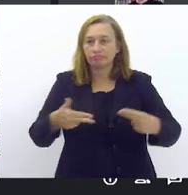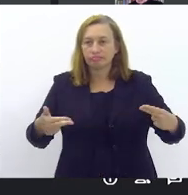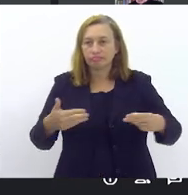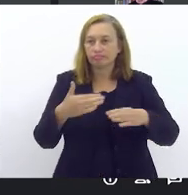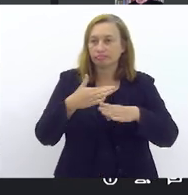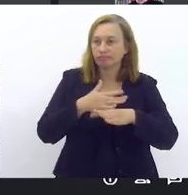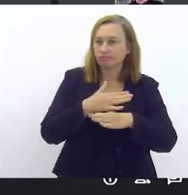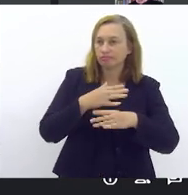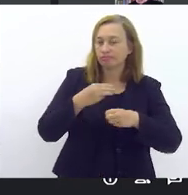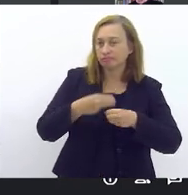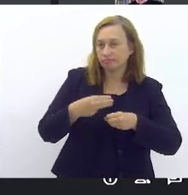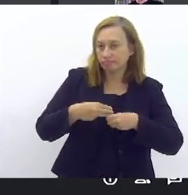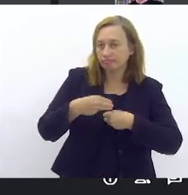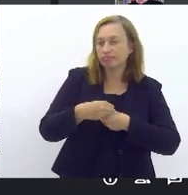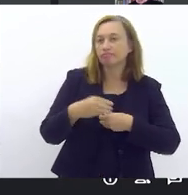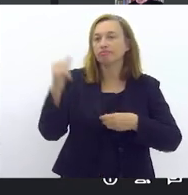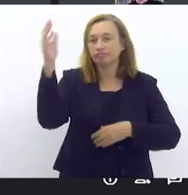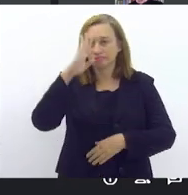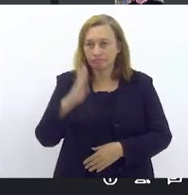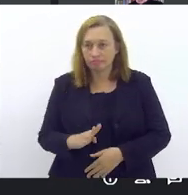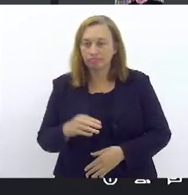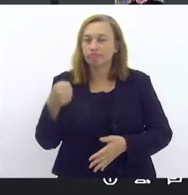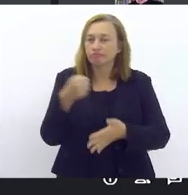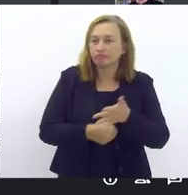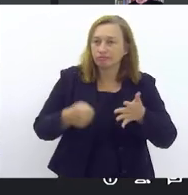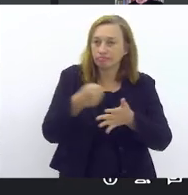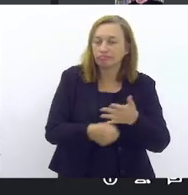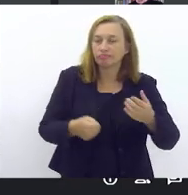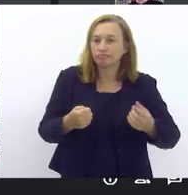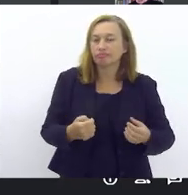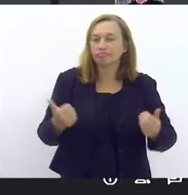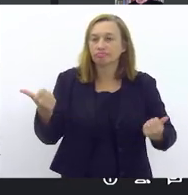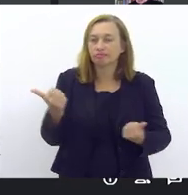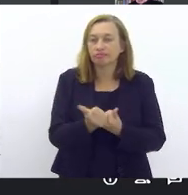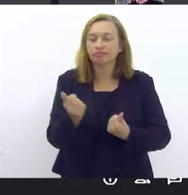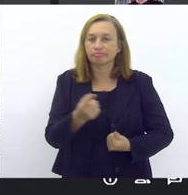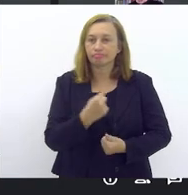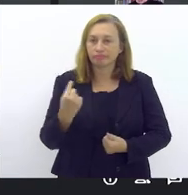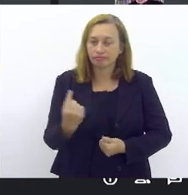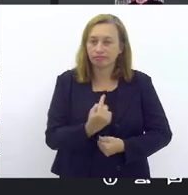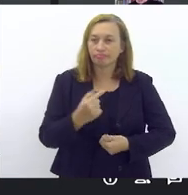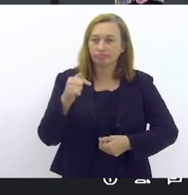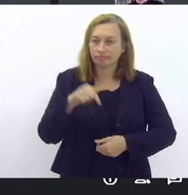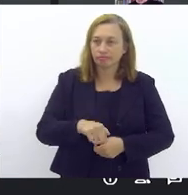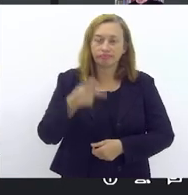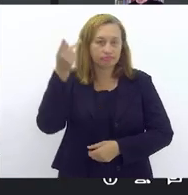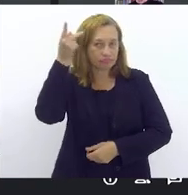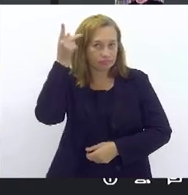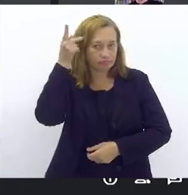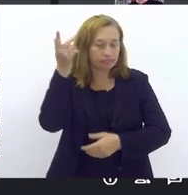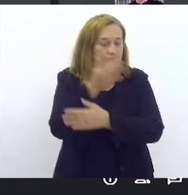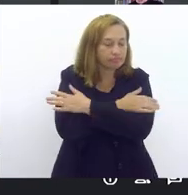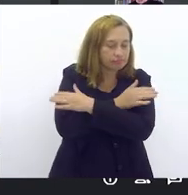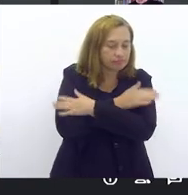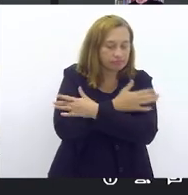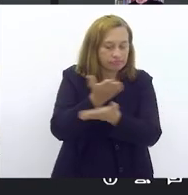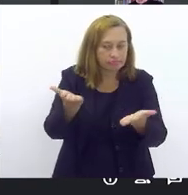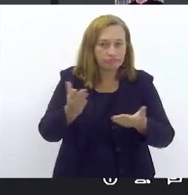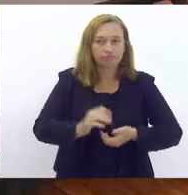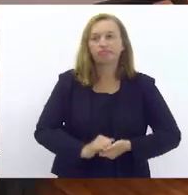agora já do Brasil. Vamos à luta, contem com o nosso total apoio aqui em São Paulo. Um abraço para